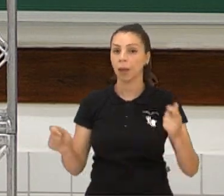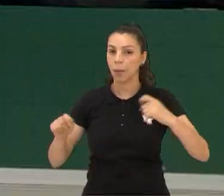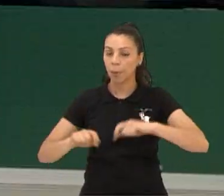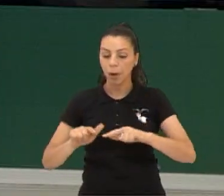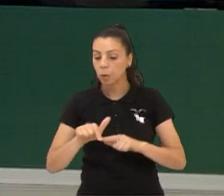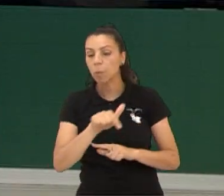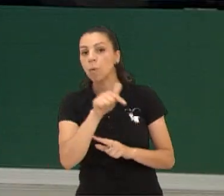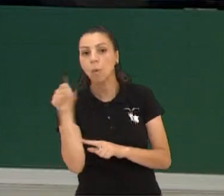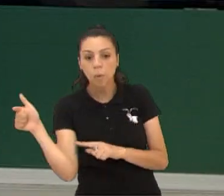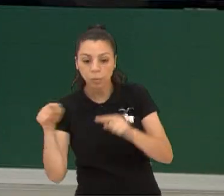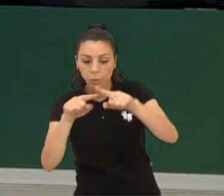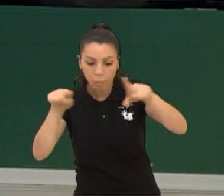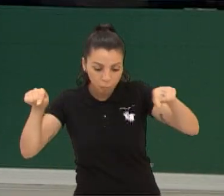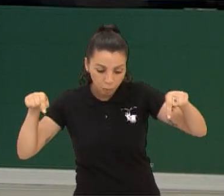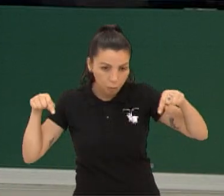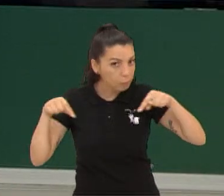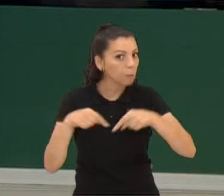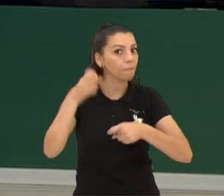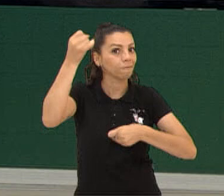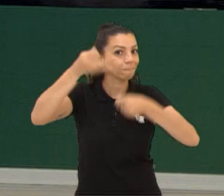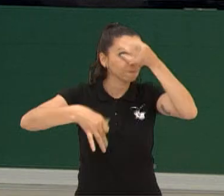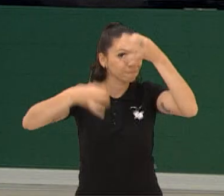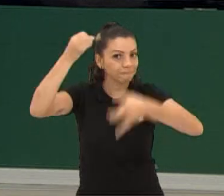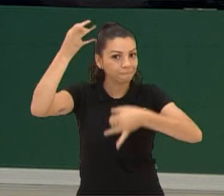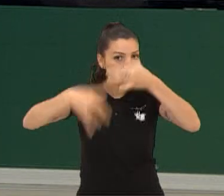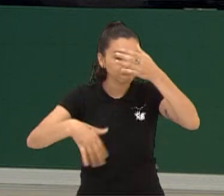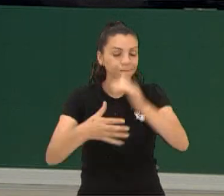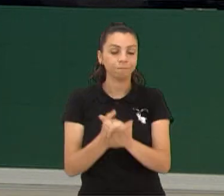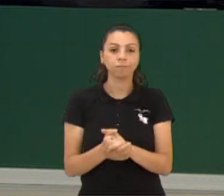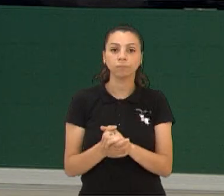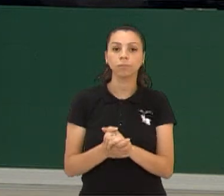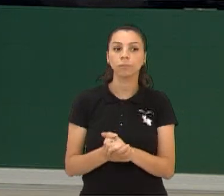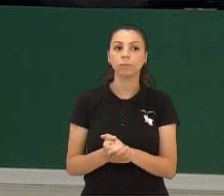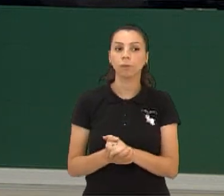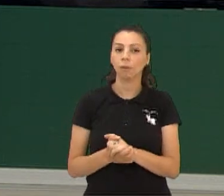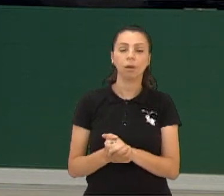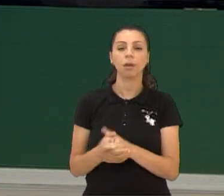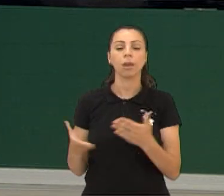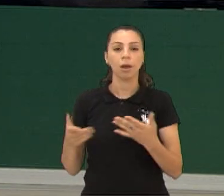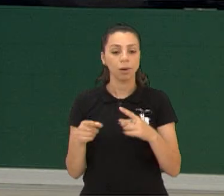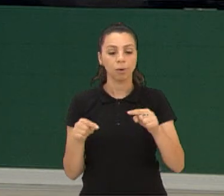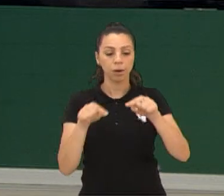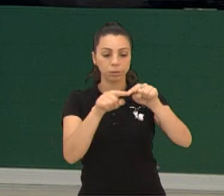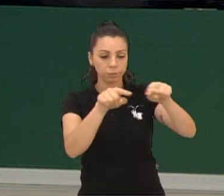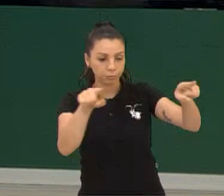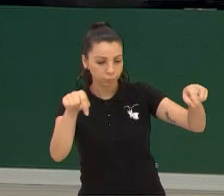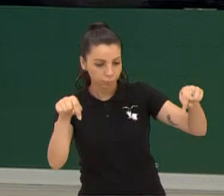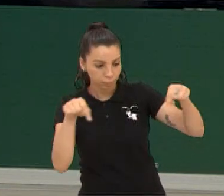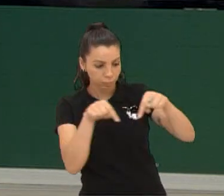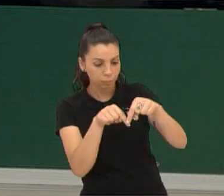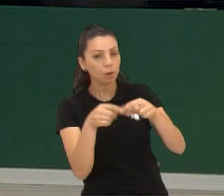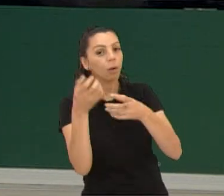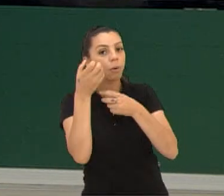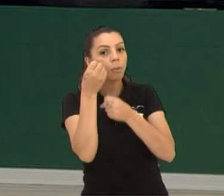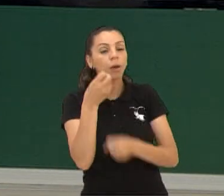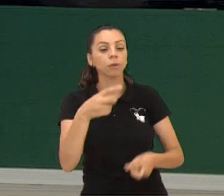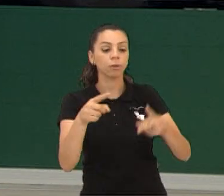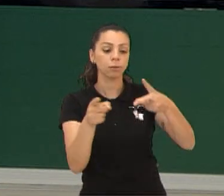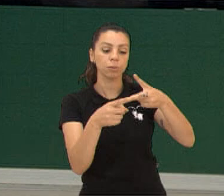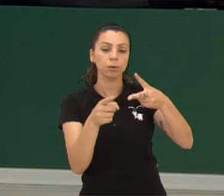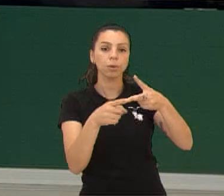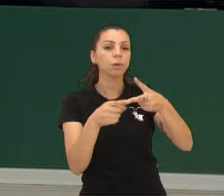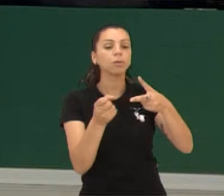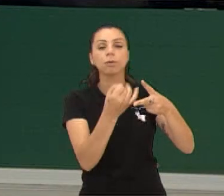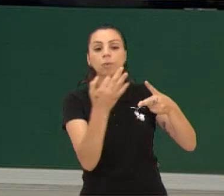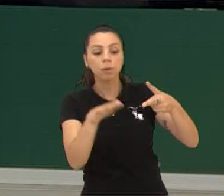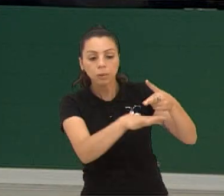destrinchar ela, vai ver todinha ela. Olha o quarto 2. Quantos metros quadrados será de piso no quarto 2? Letra